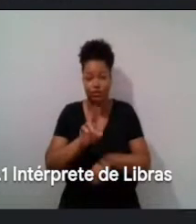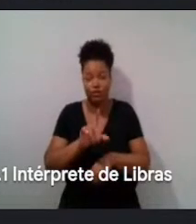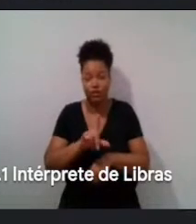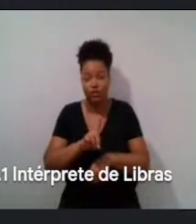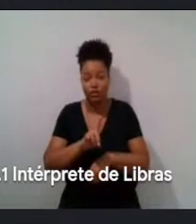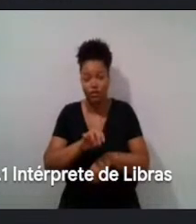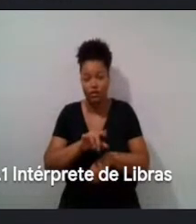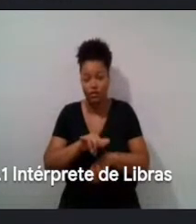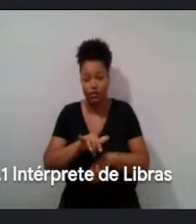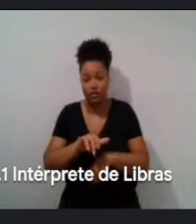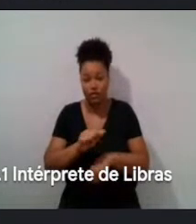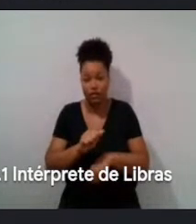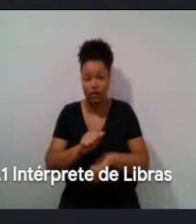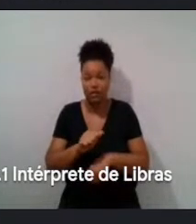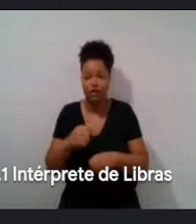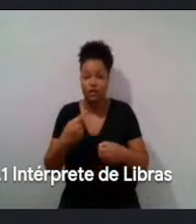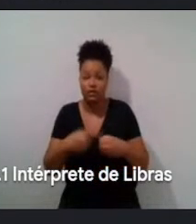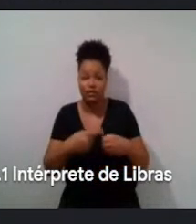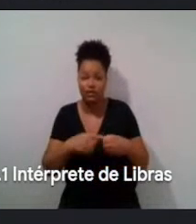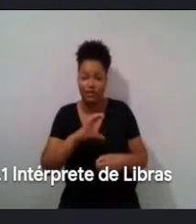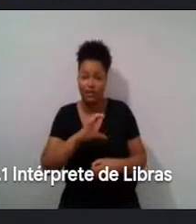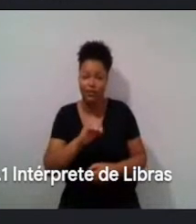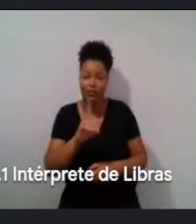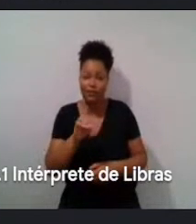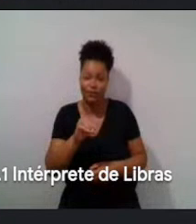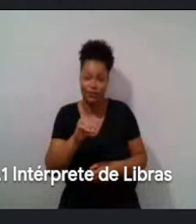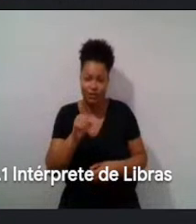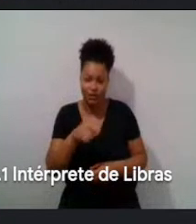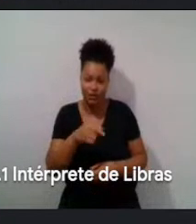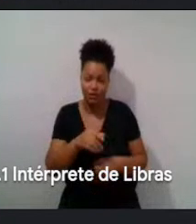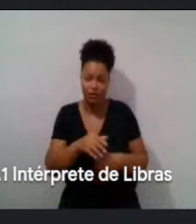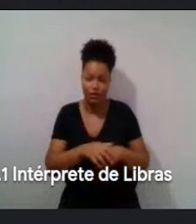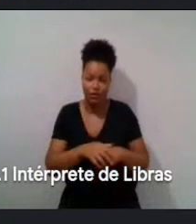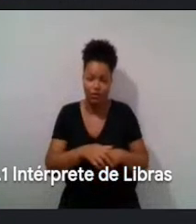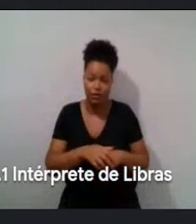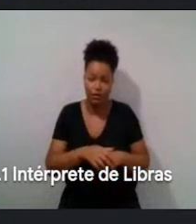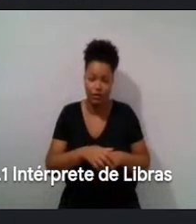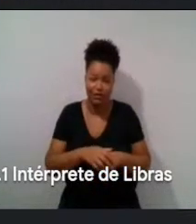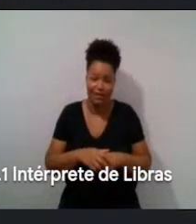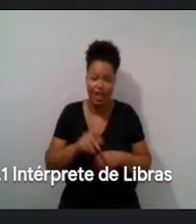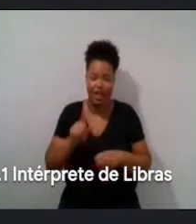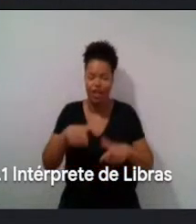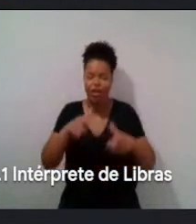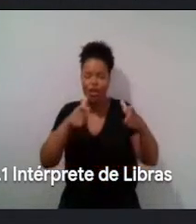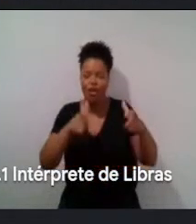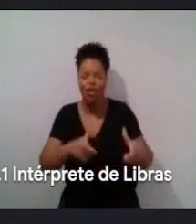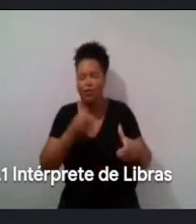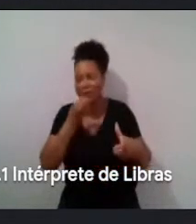como é que chama? Da Rodó, né? Lugar dos bons clubes.